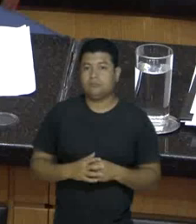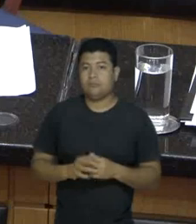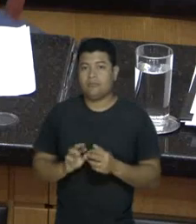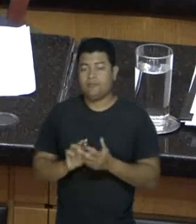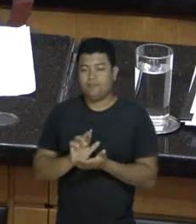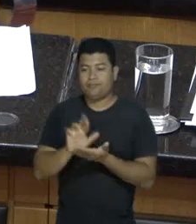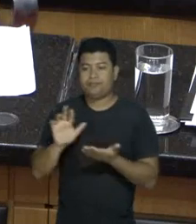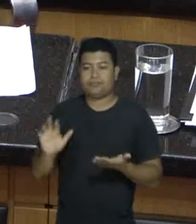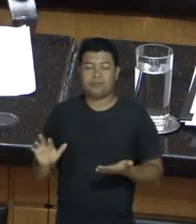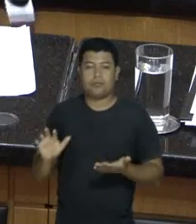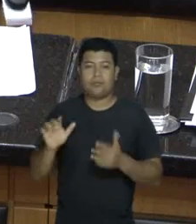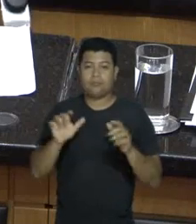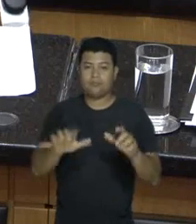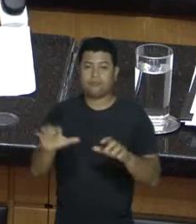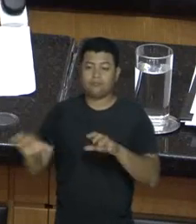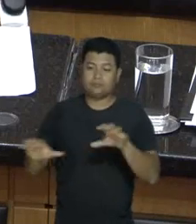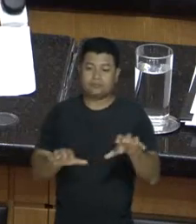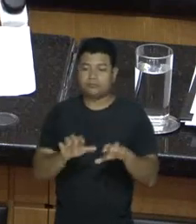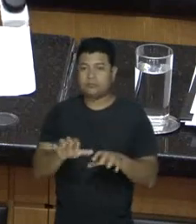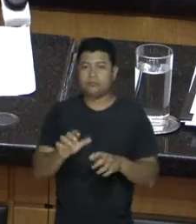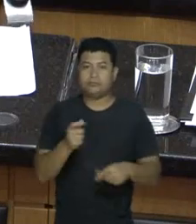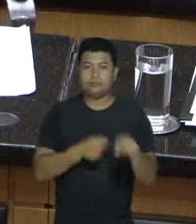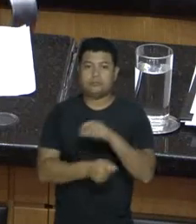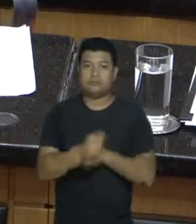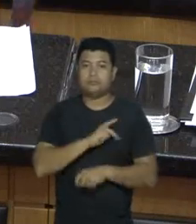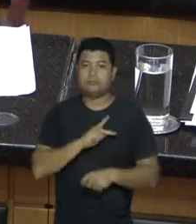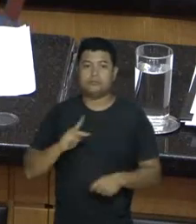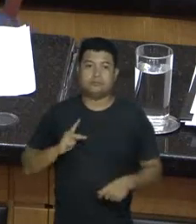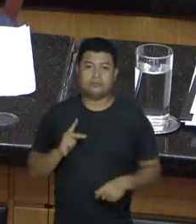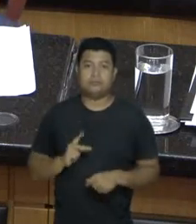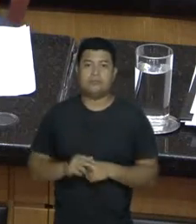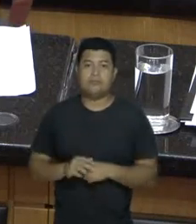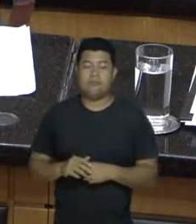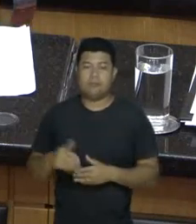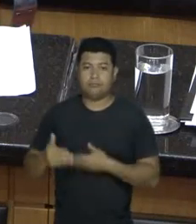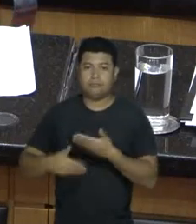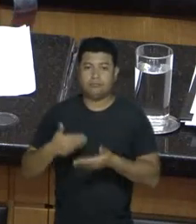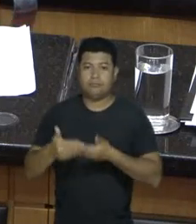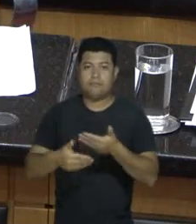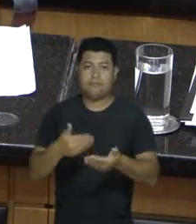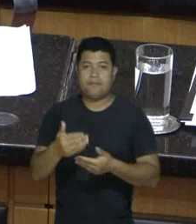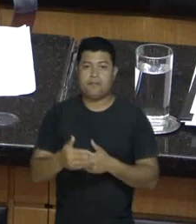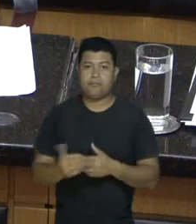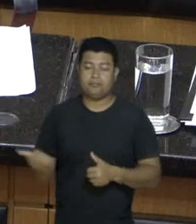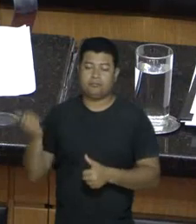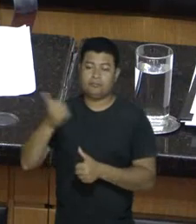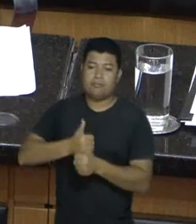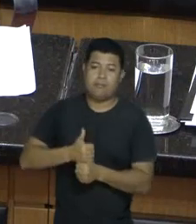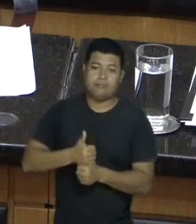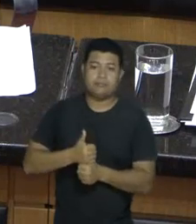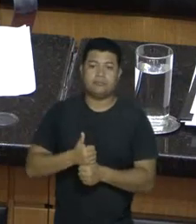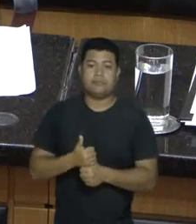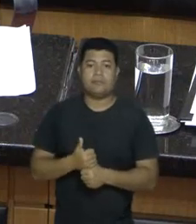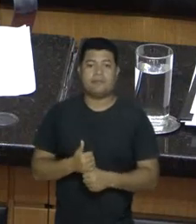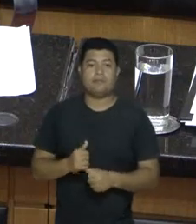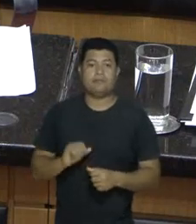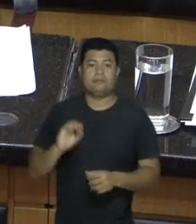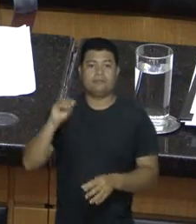diferentes setores da administração pública do Estado para dar andamento a essa substituição dentro do